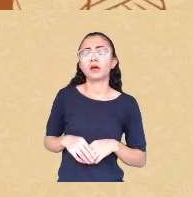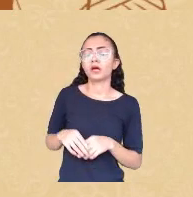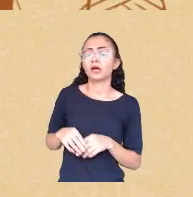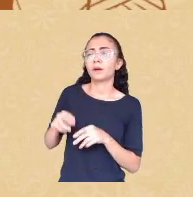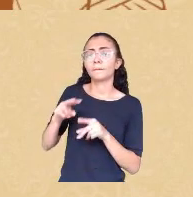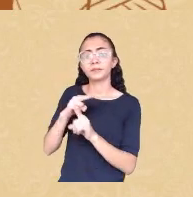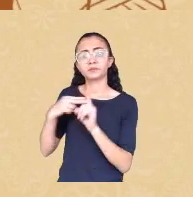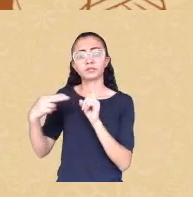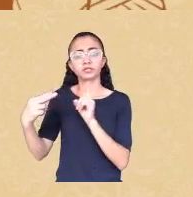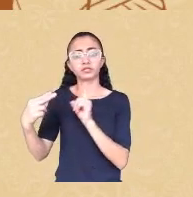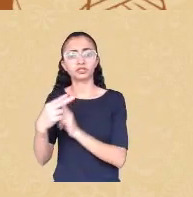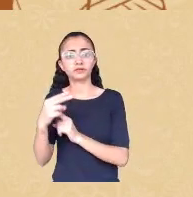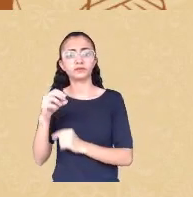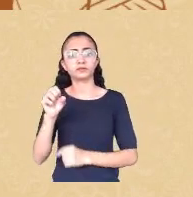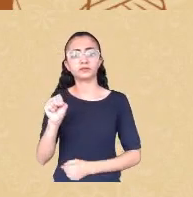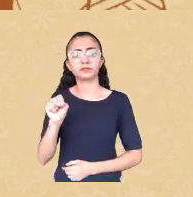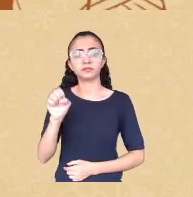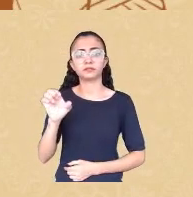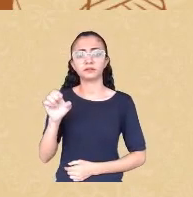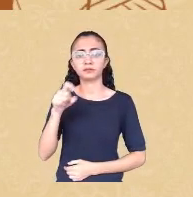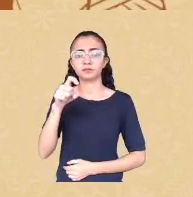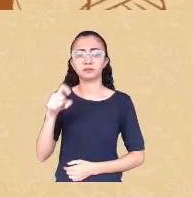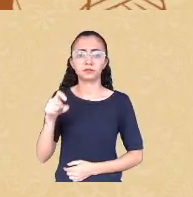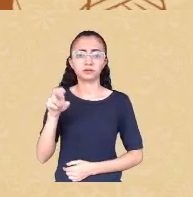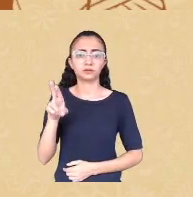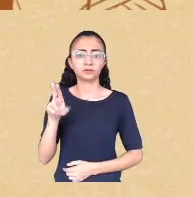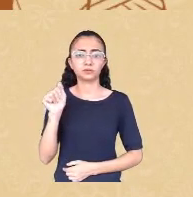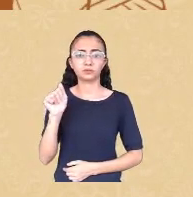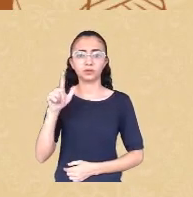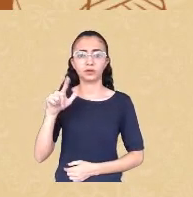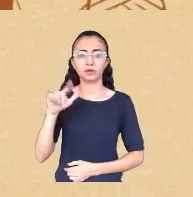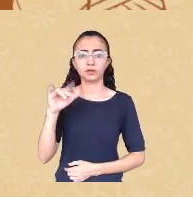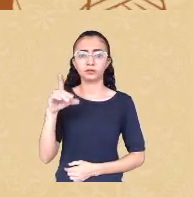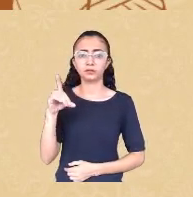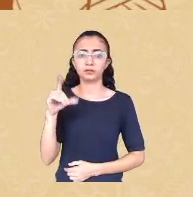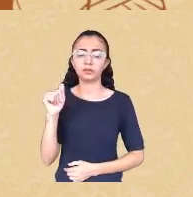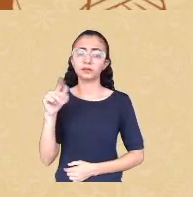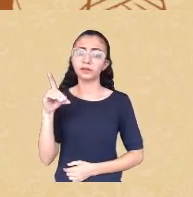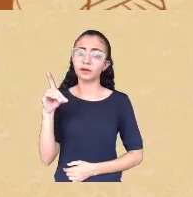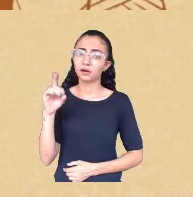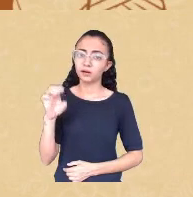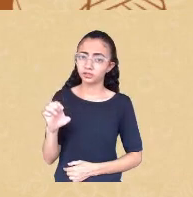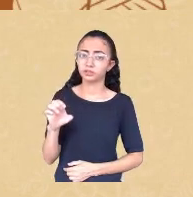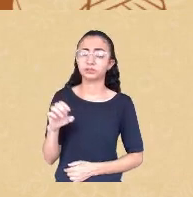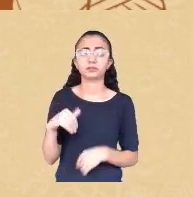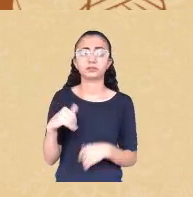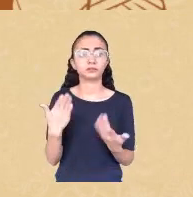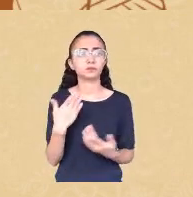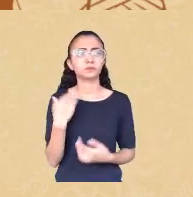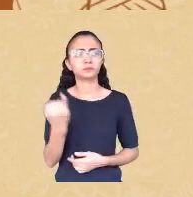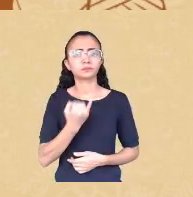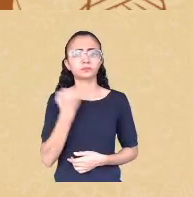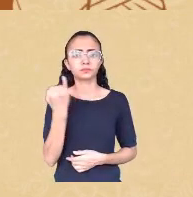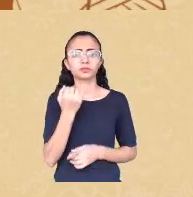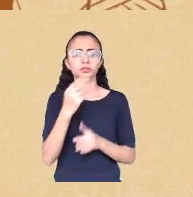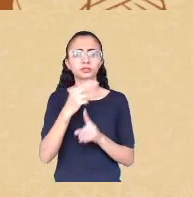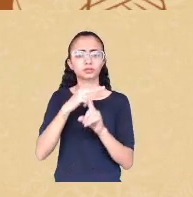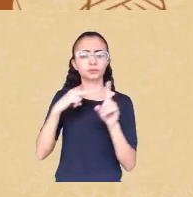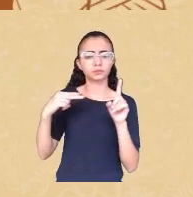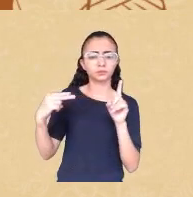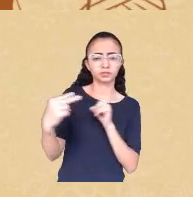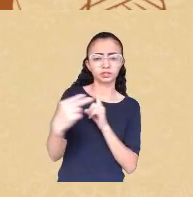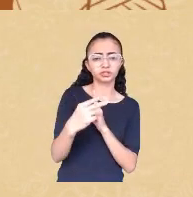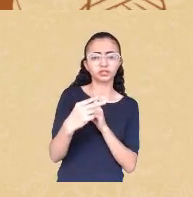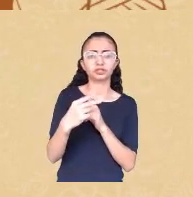essas questões. Então, é importante trazer esse olhar a partir de algo que eu tenho pensado bastante, que